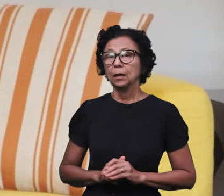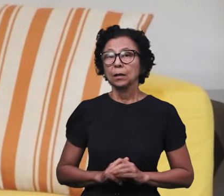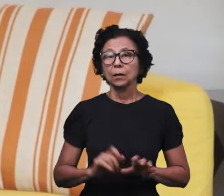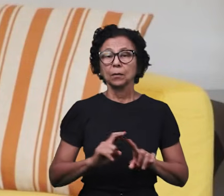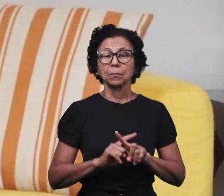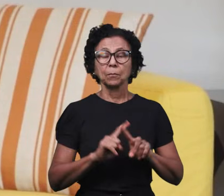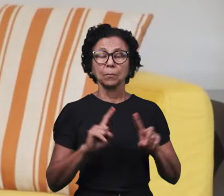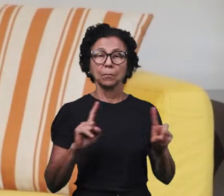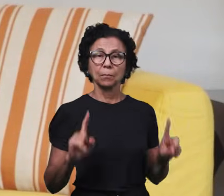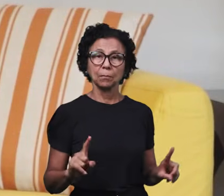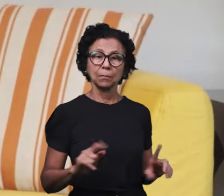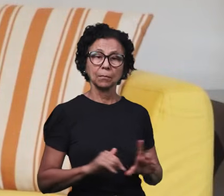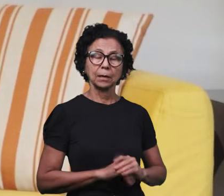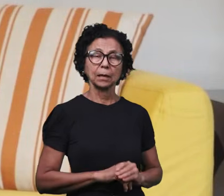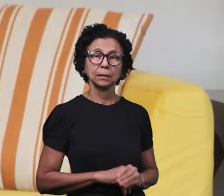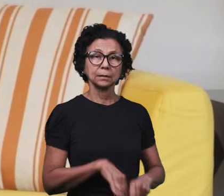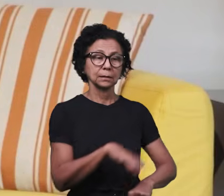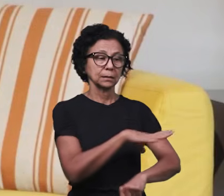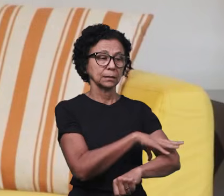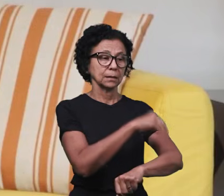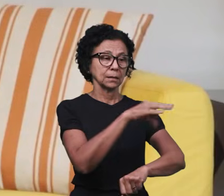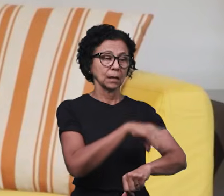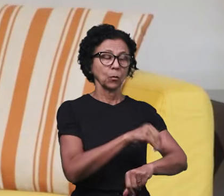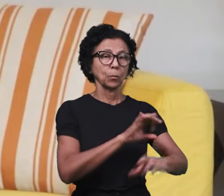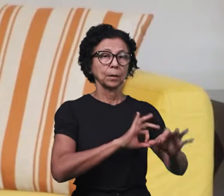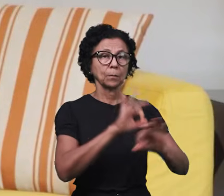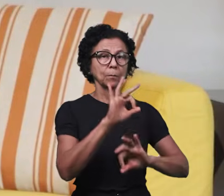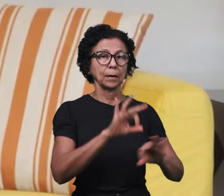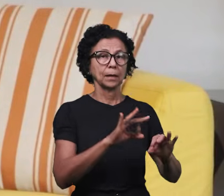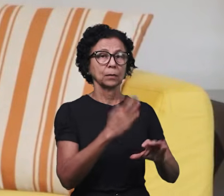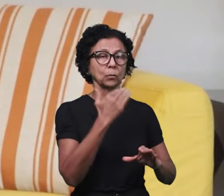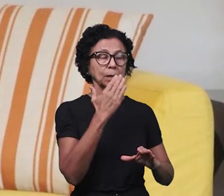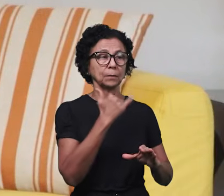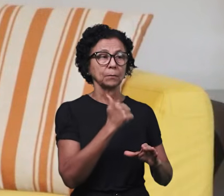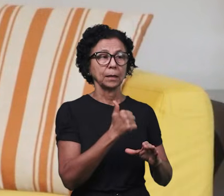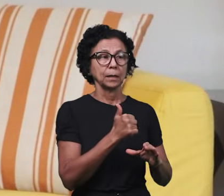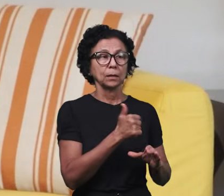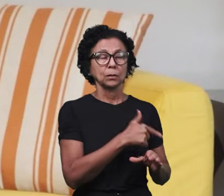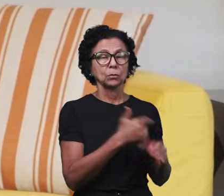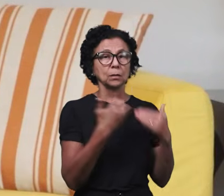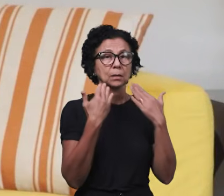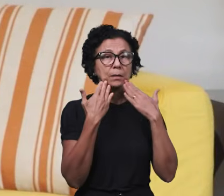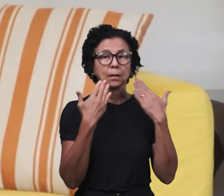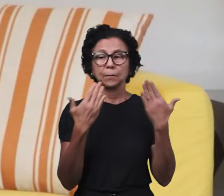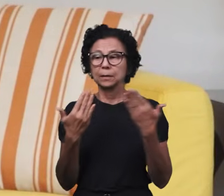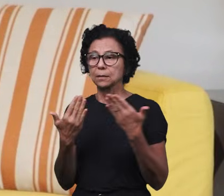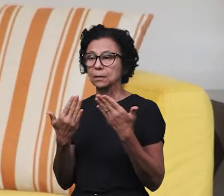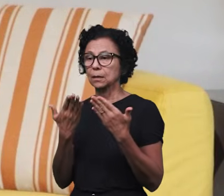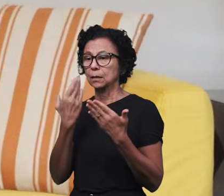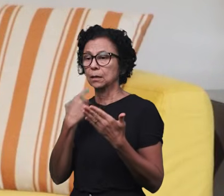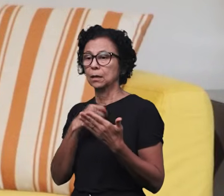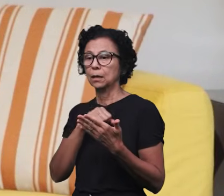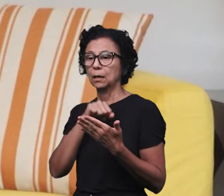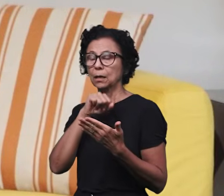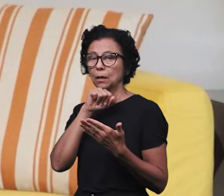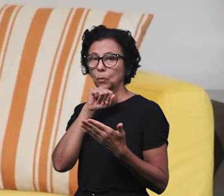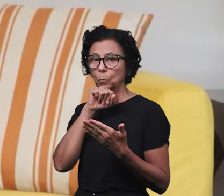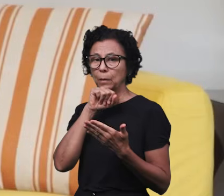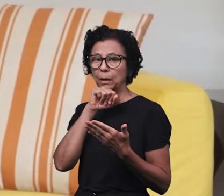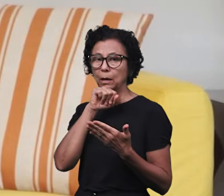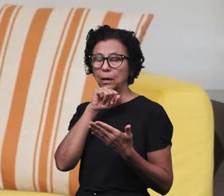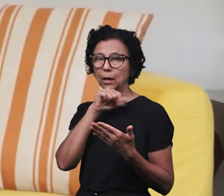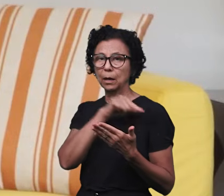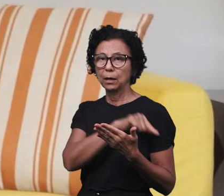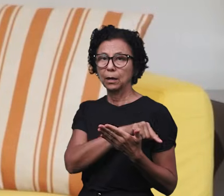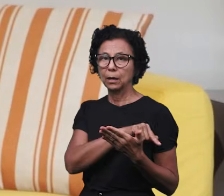Jacó. Ele prepara um guisado, se apresenta ao pai, mas ele descobre que a bênção